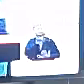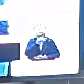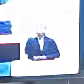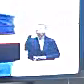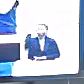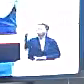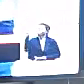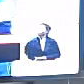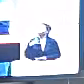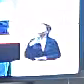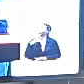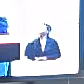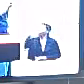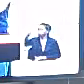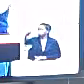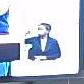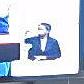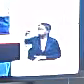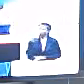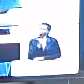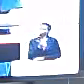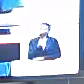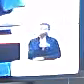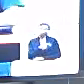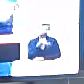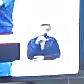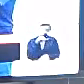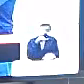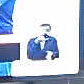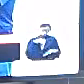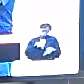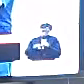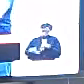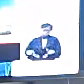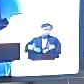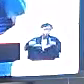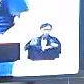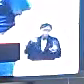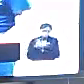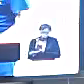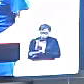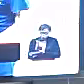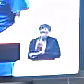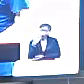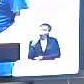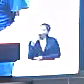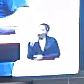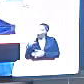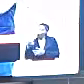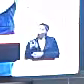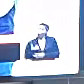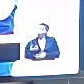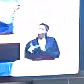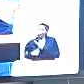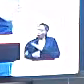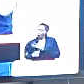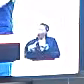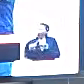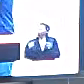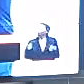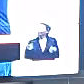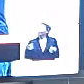então infelizmente isso comprar diploma é roubo e ganhar diploma é o quê O que que nós estamos fazendo com